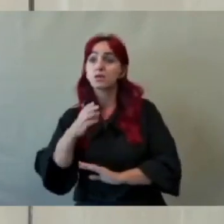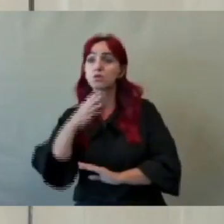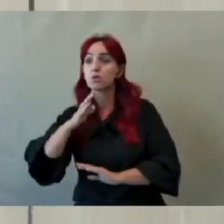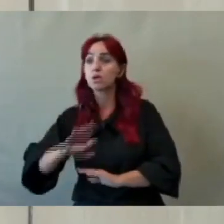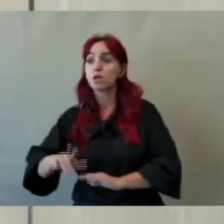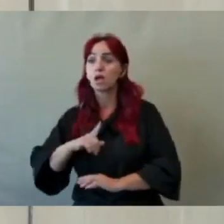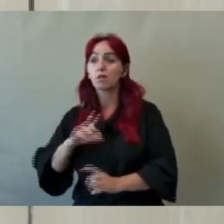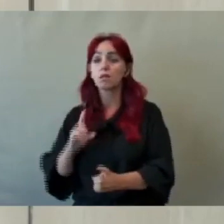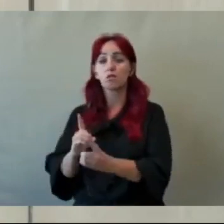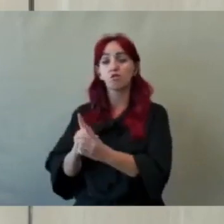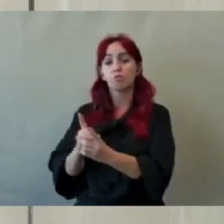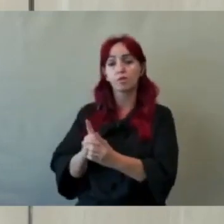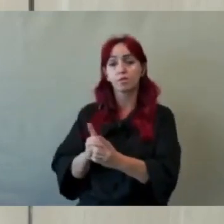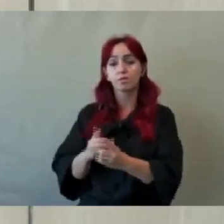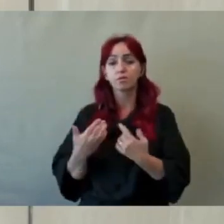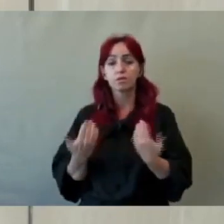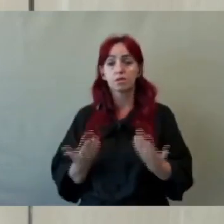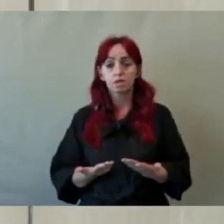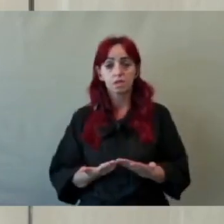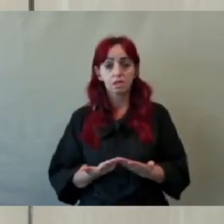atendimento. Isso